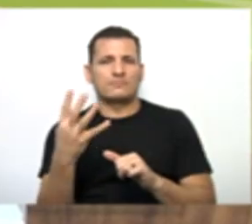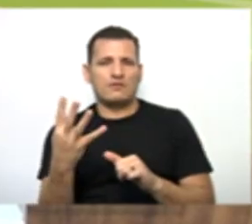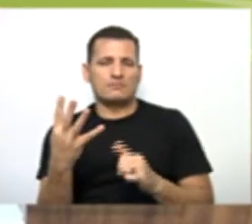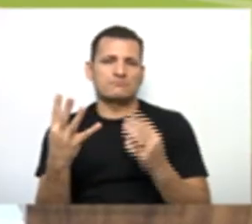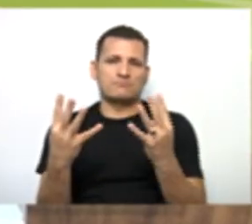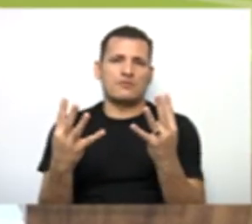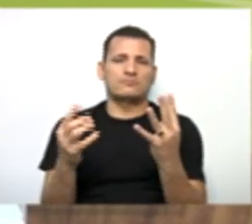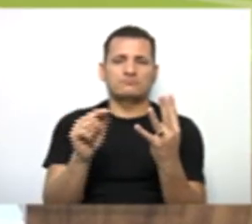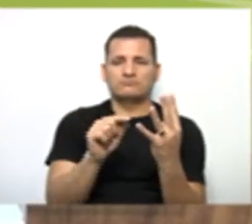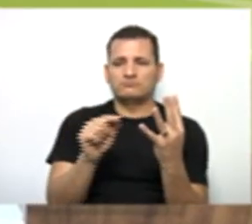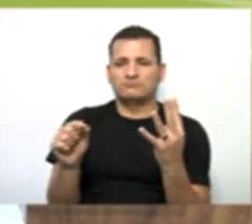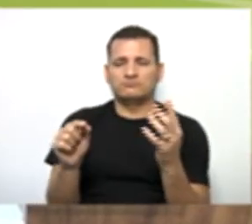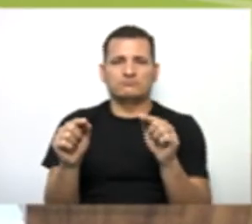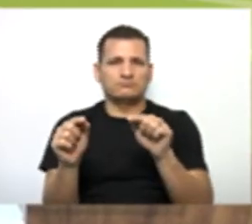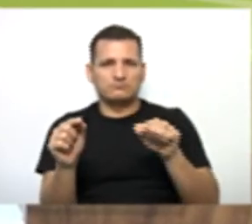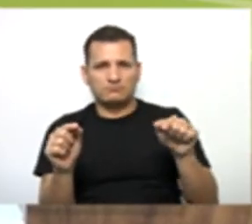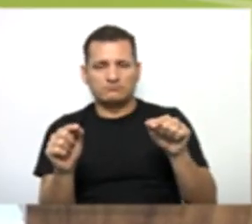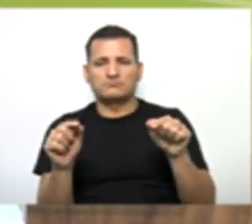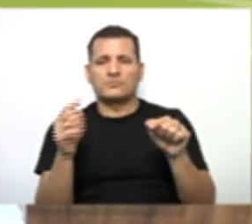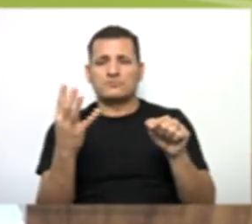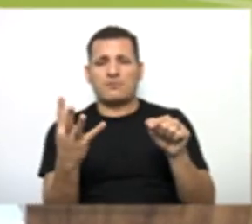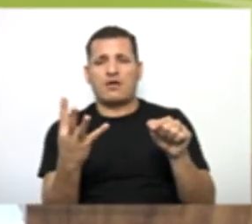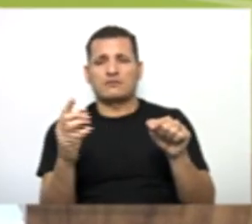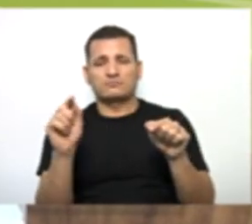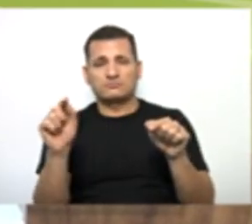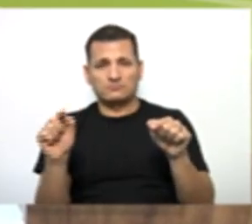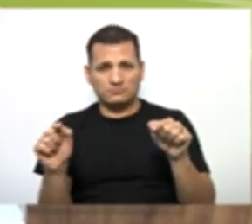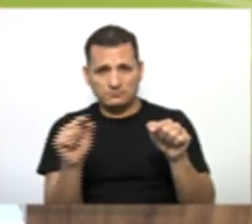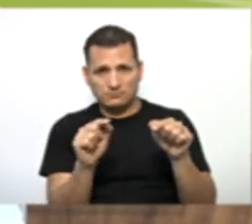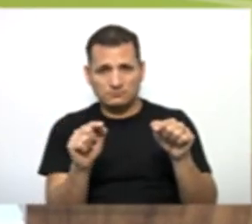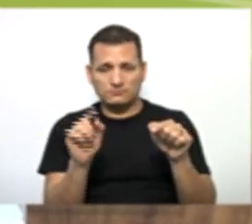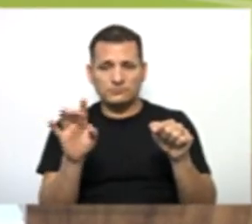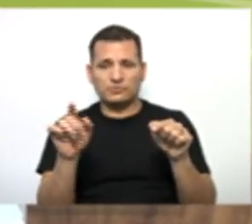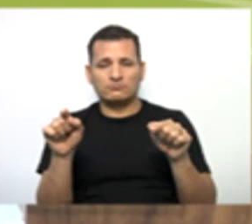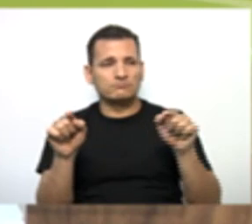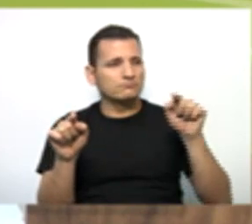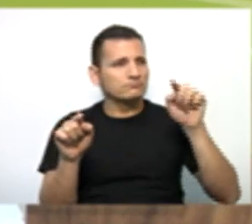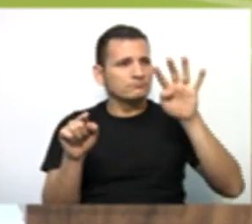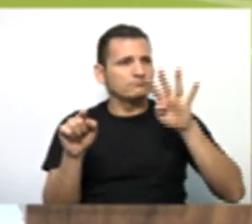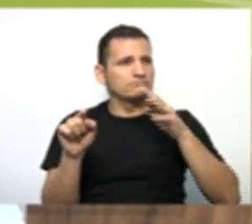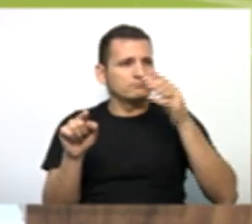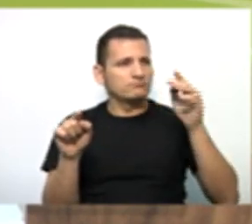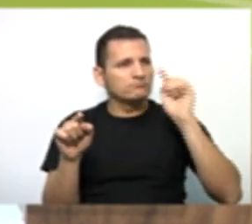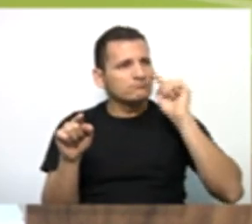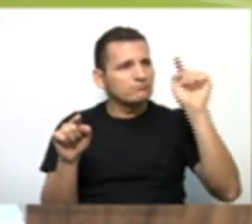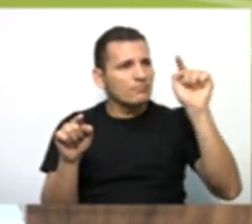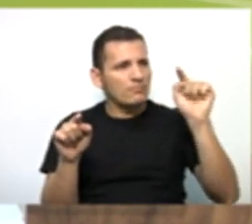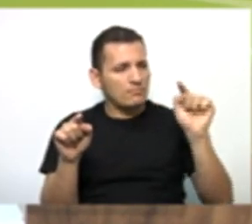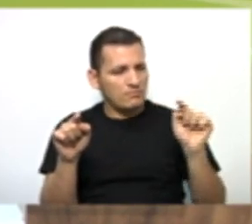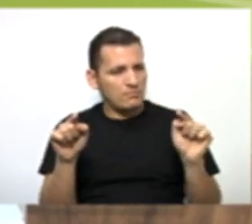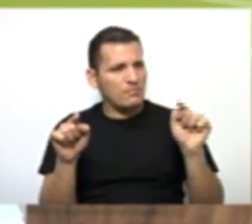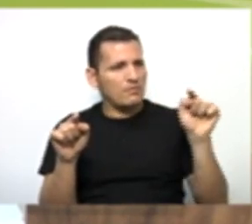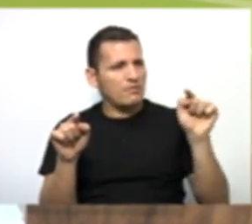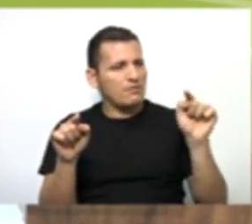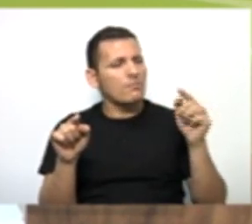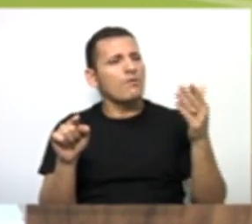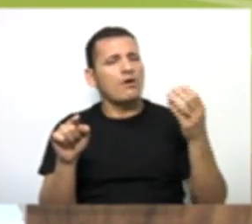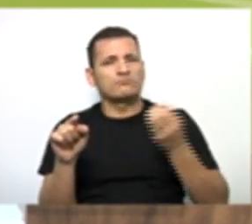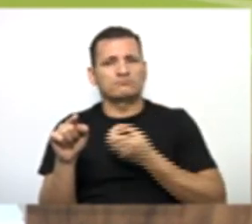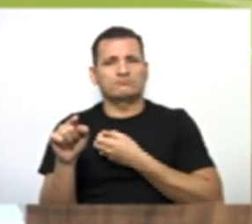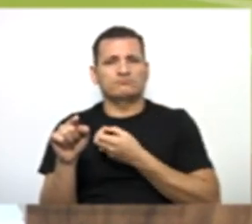dígitos, começando de trás para frente. E esse 4 dígitos, basta você verificar na tabela qual a